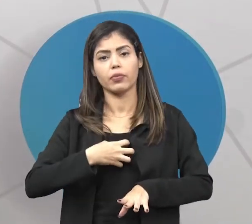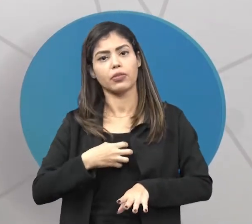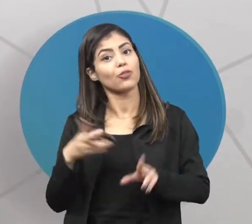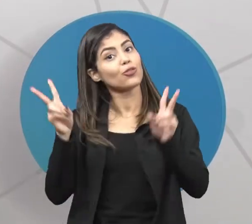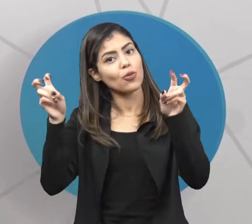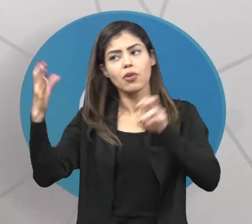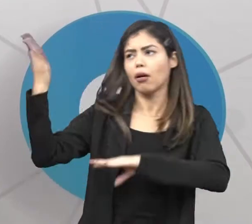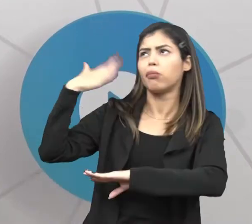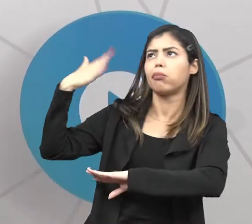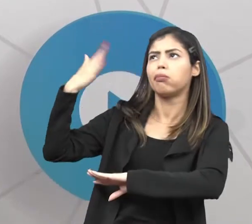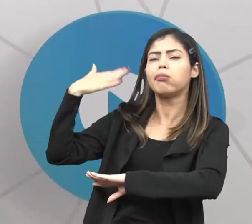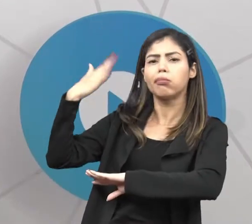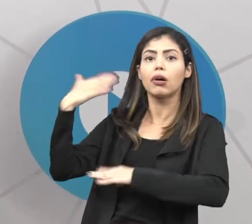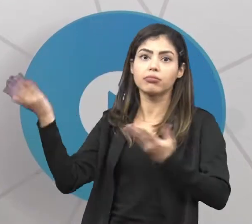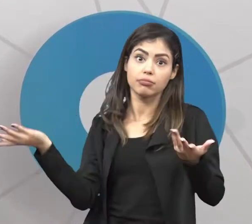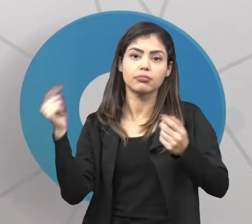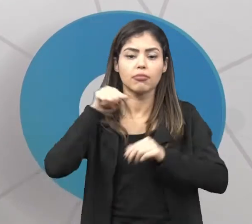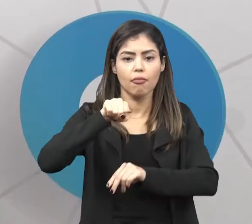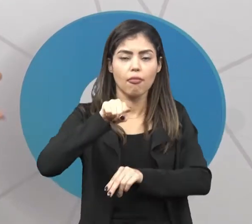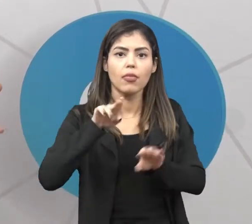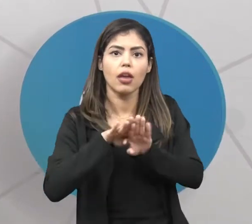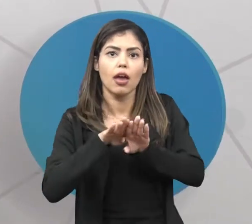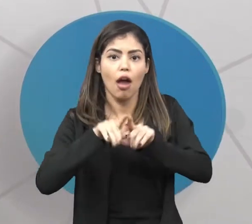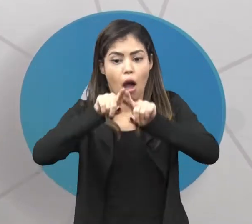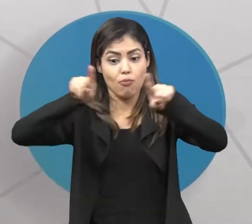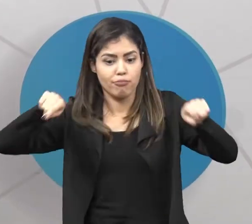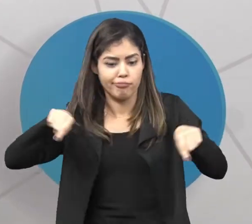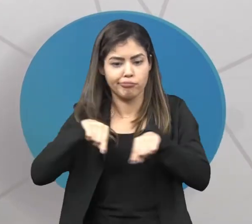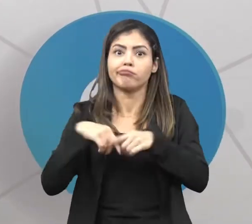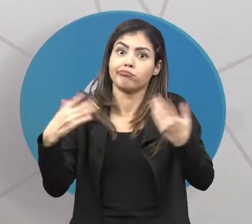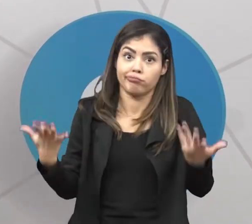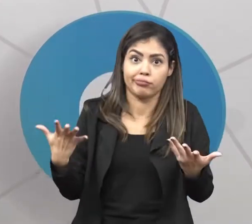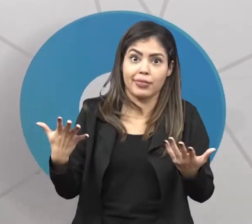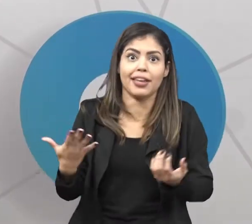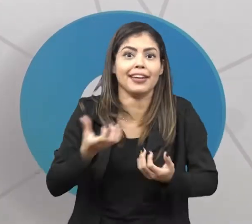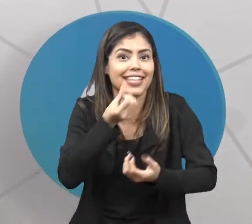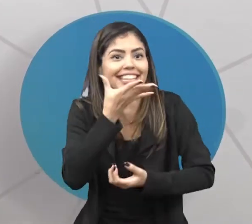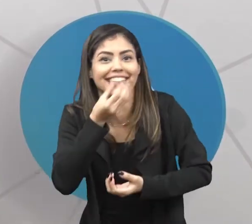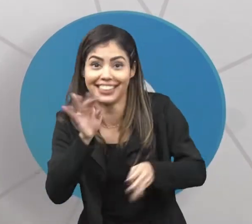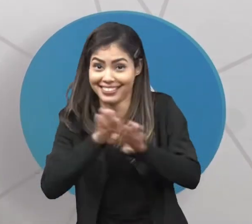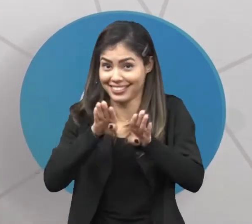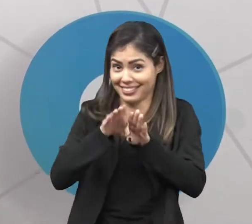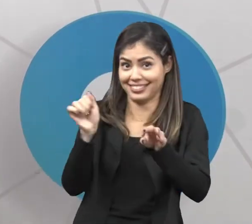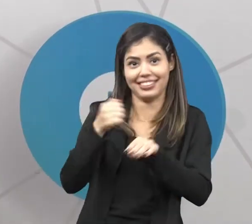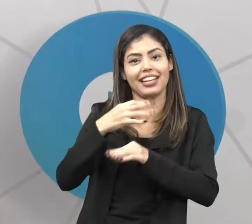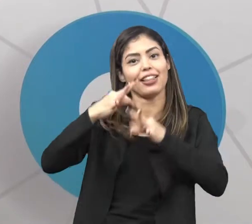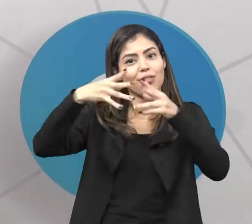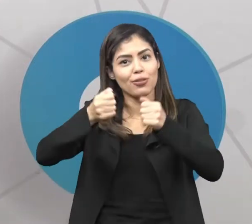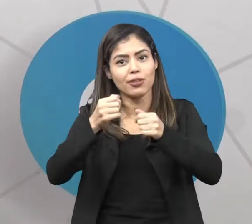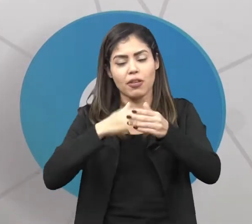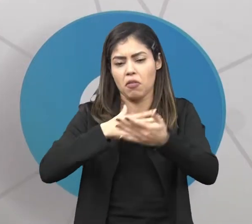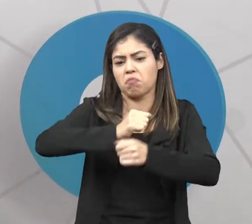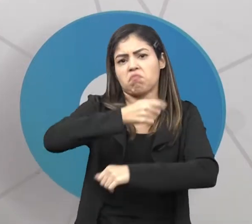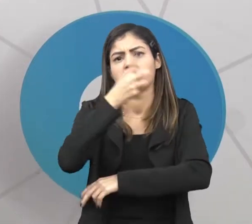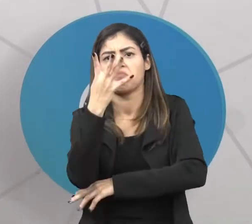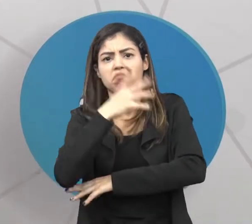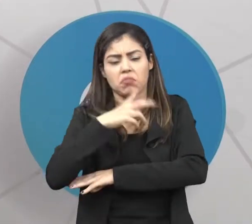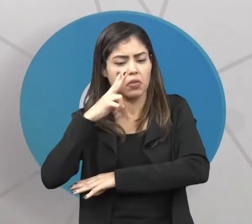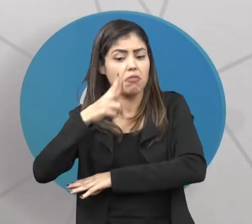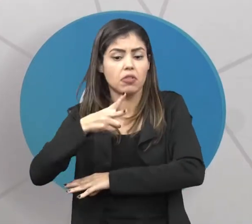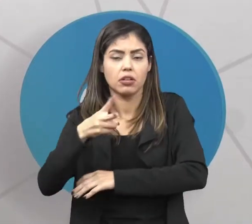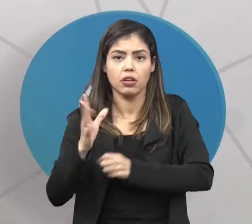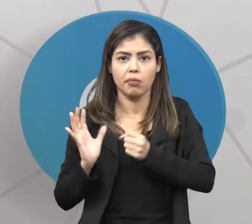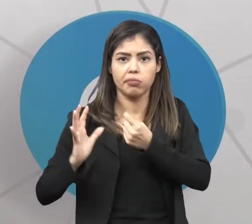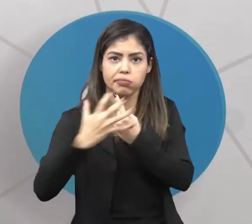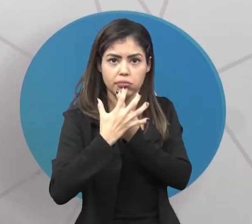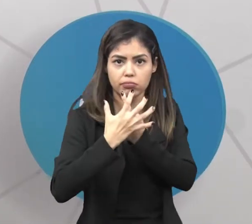o calor. Sobre esse momento de quarentena que já virou sessentena, cinquentena, sei lá, quantos dias estamos de